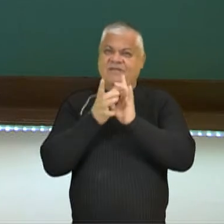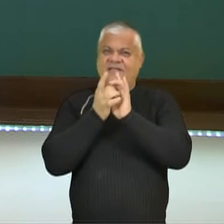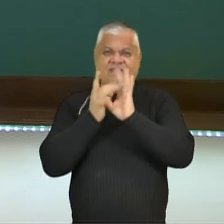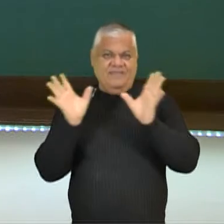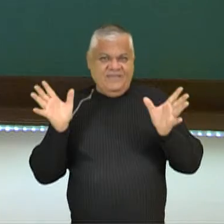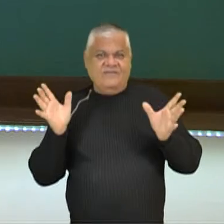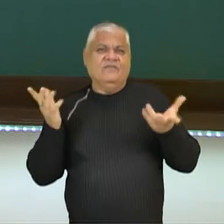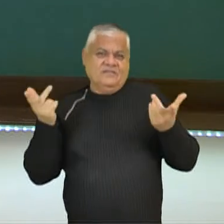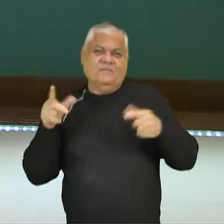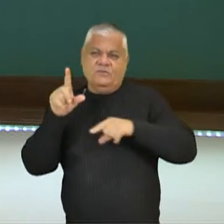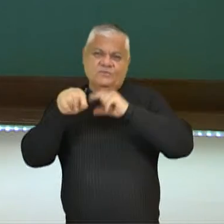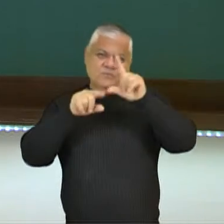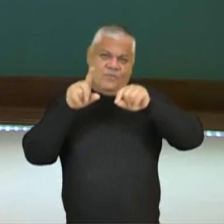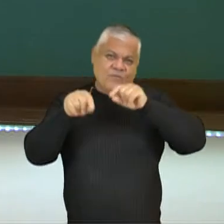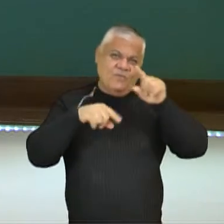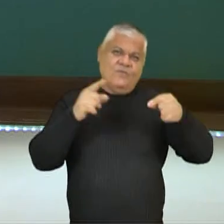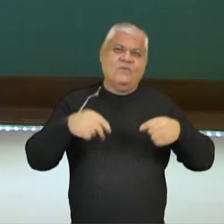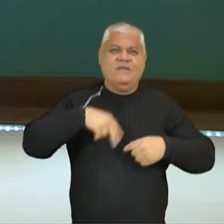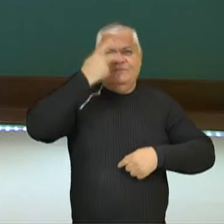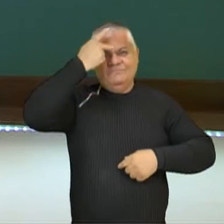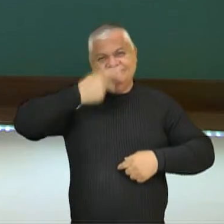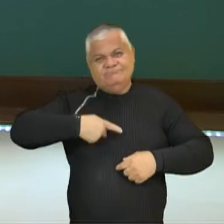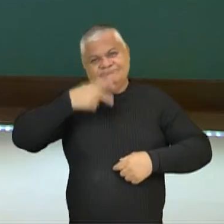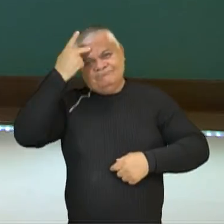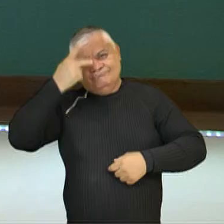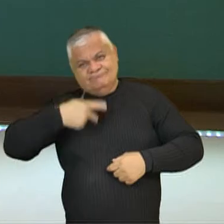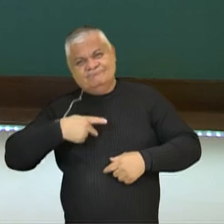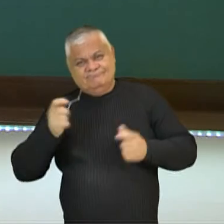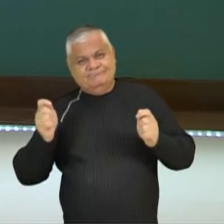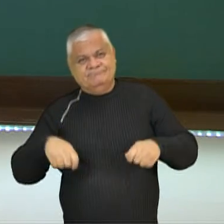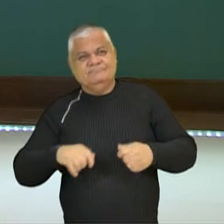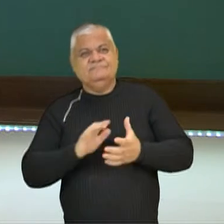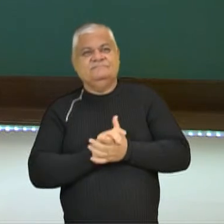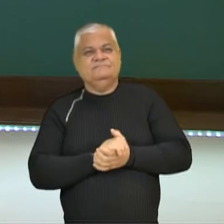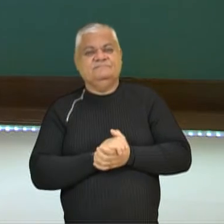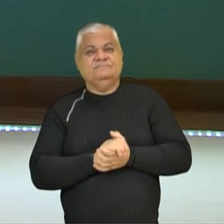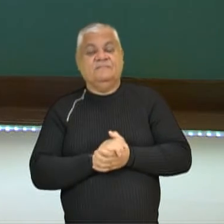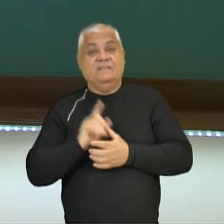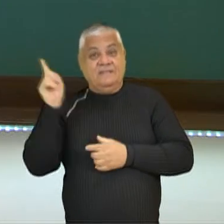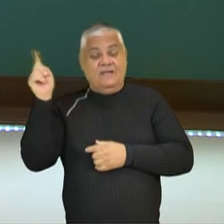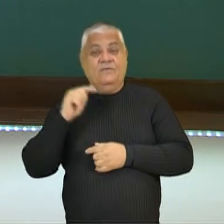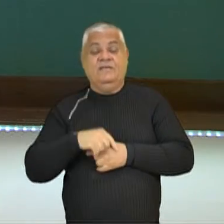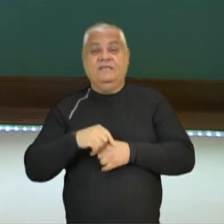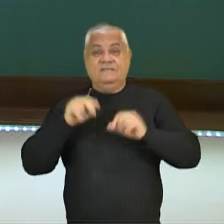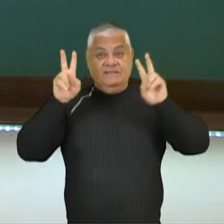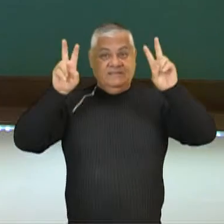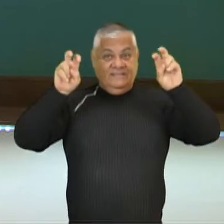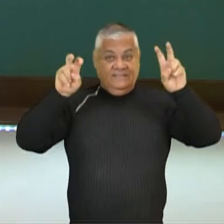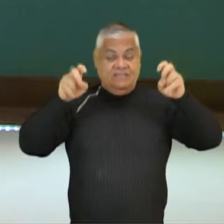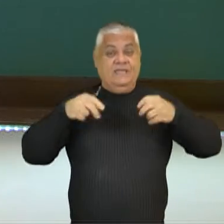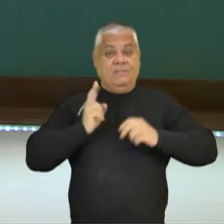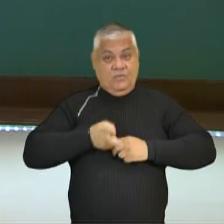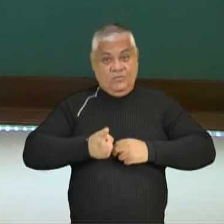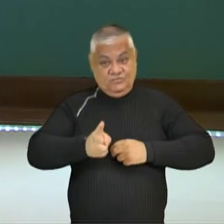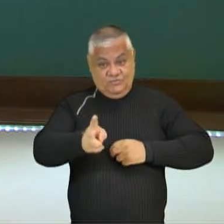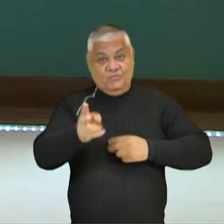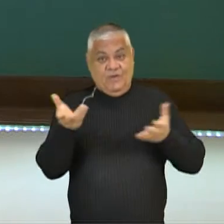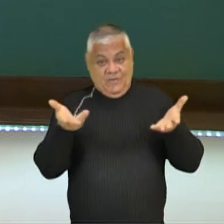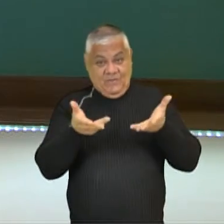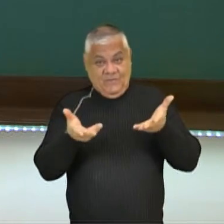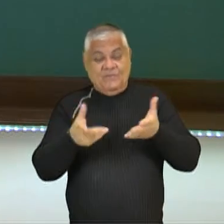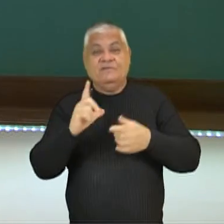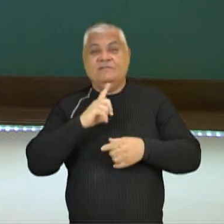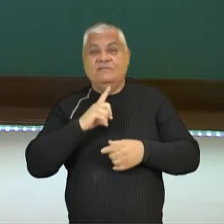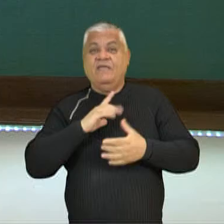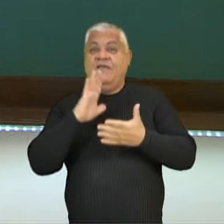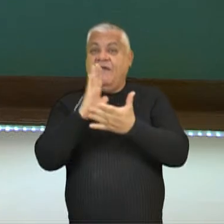também para suas escolhas individuais e pessoais. Então, todos esses temas que ainda persistem, em alguns